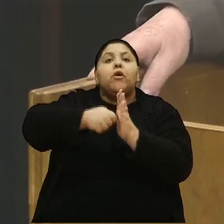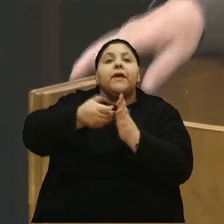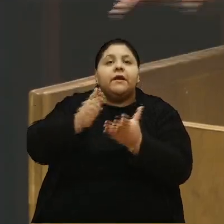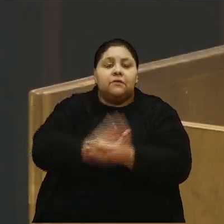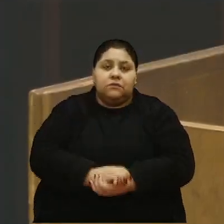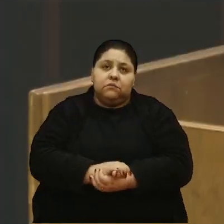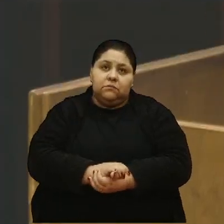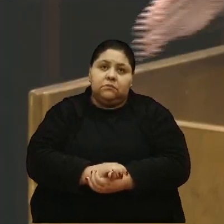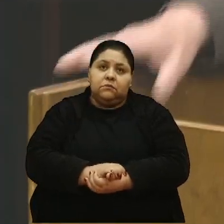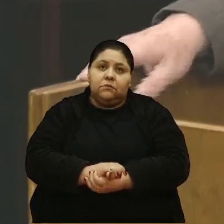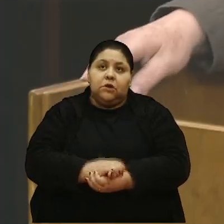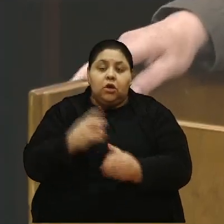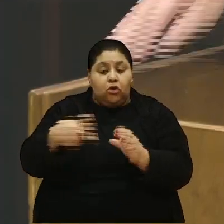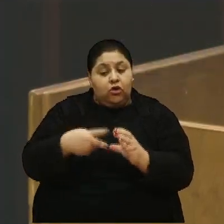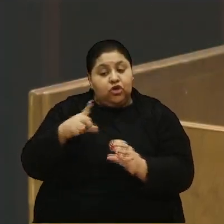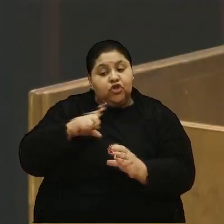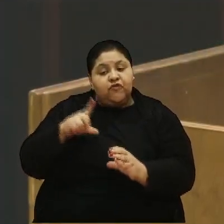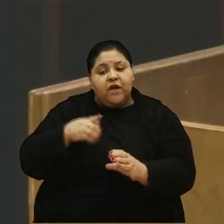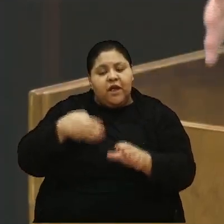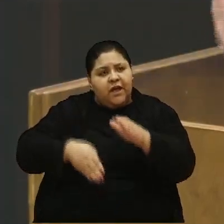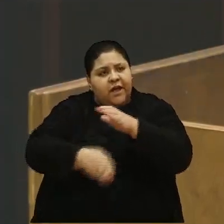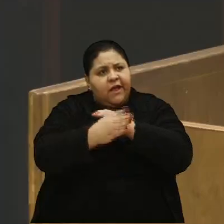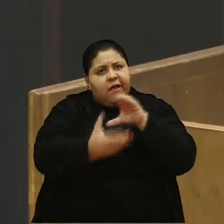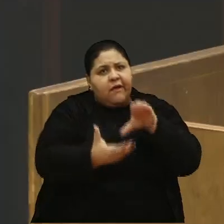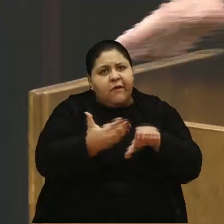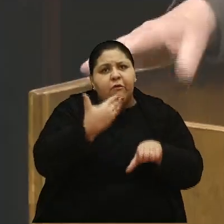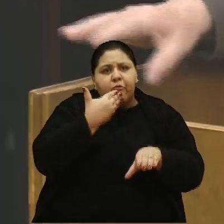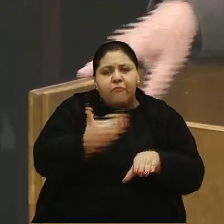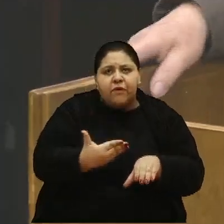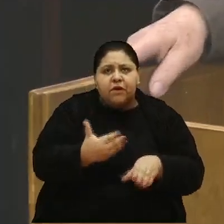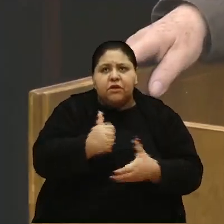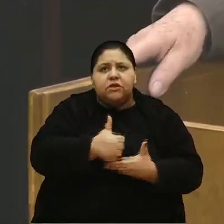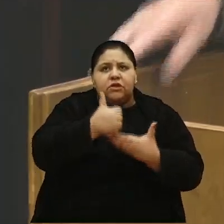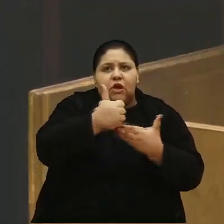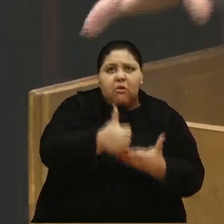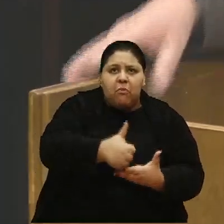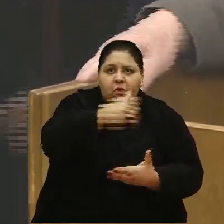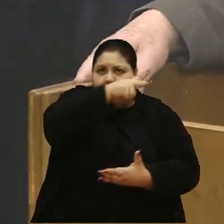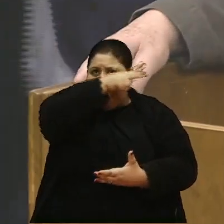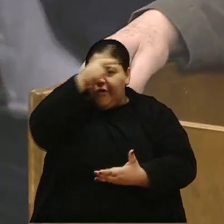E se a Câmara tiver que ir a Brasília, pedir o apoio do prefeito, do secretário